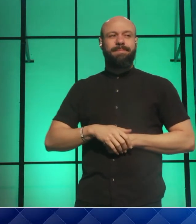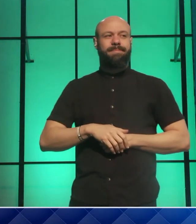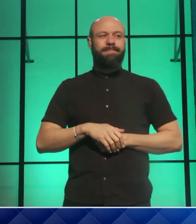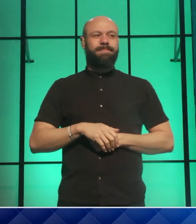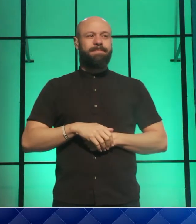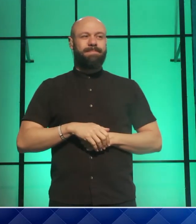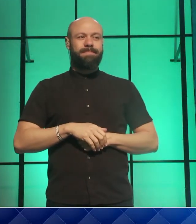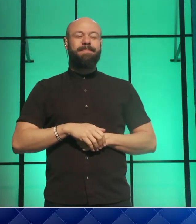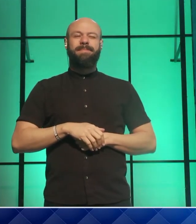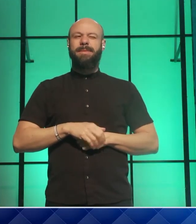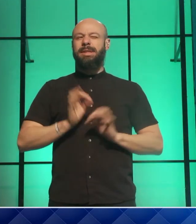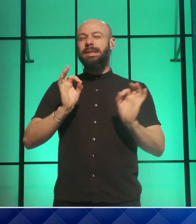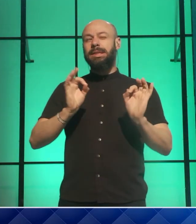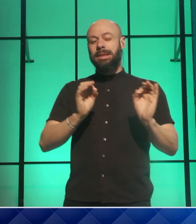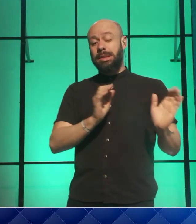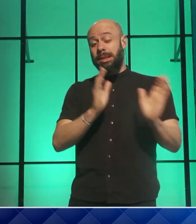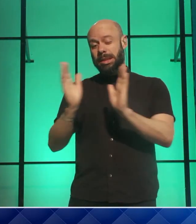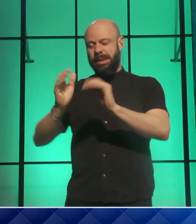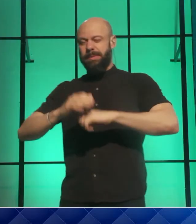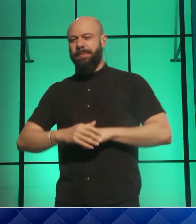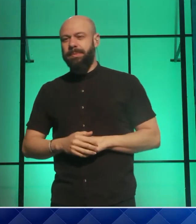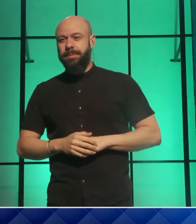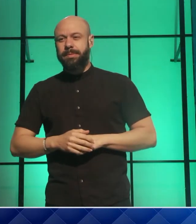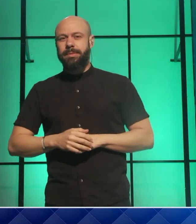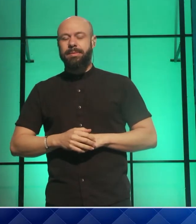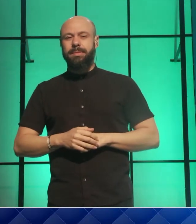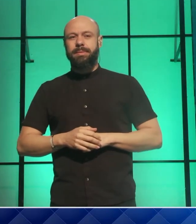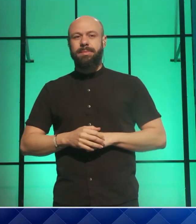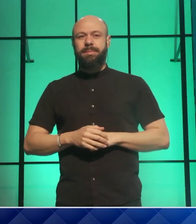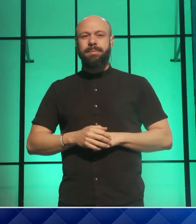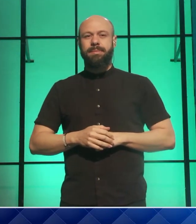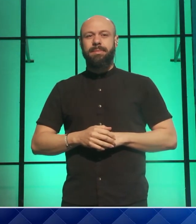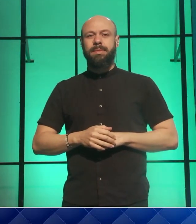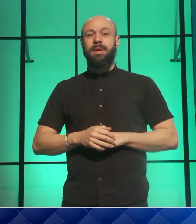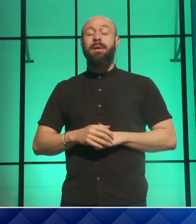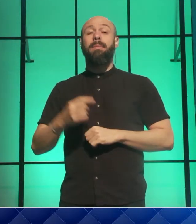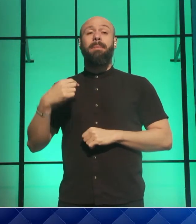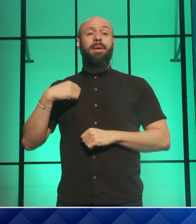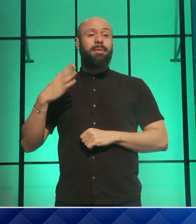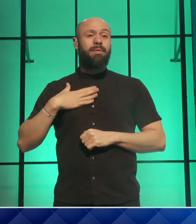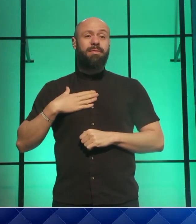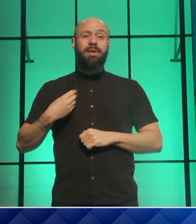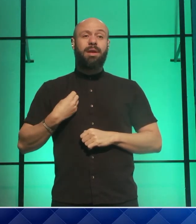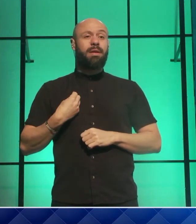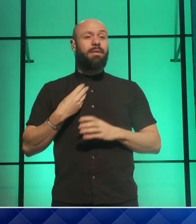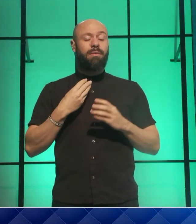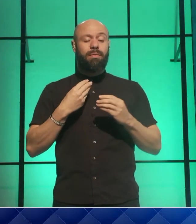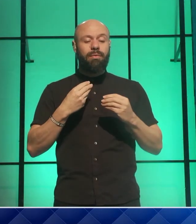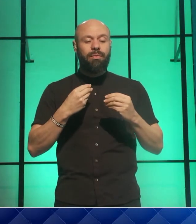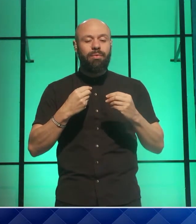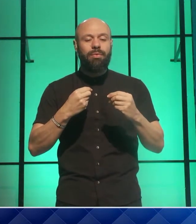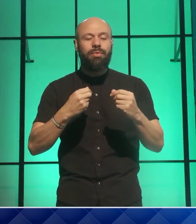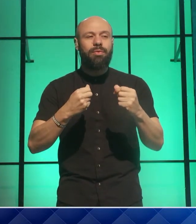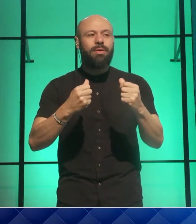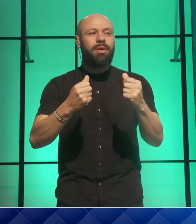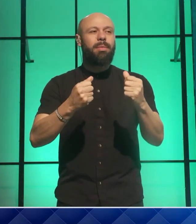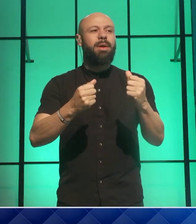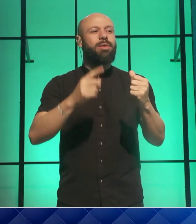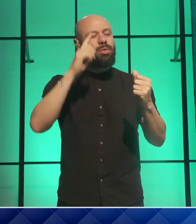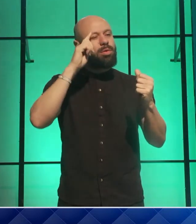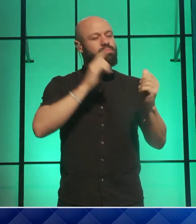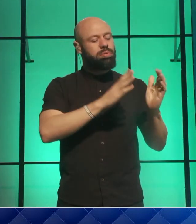E ele complementa dizendo: esvaem-se, os meus dias vão, o tempo passa,